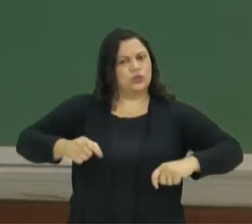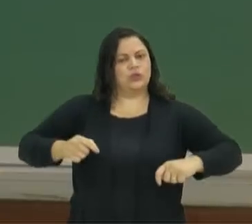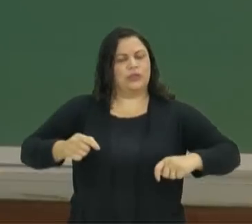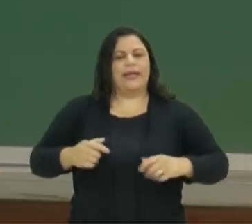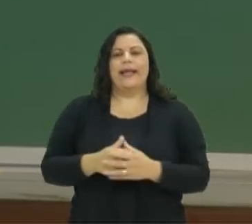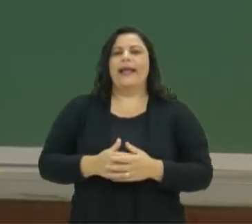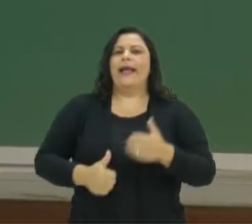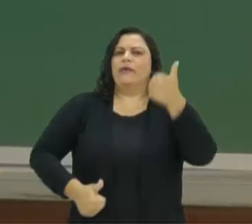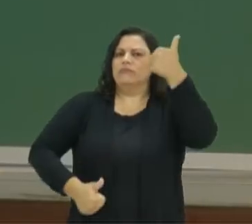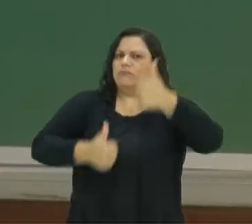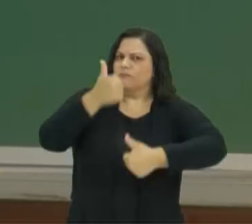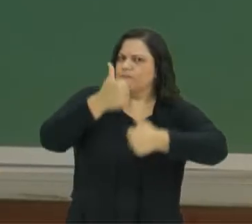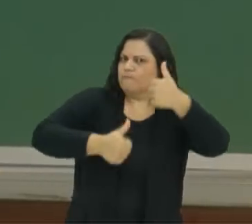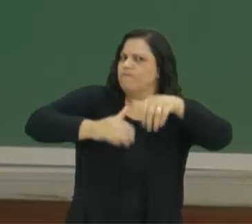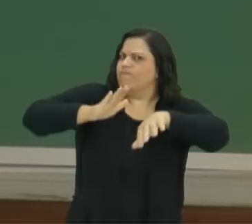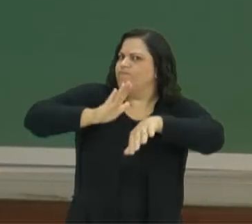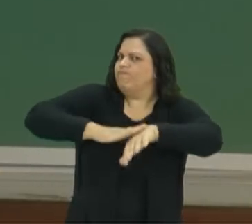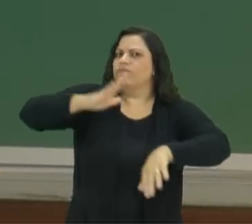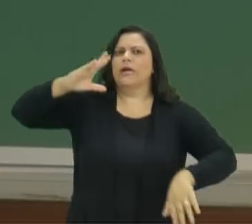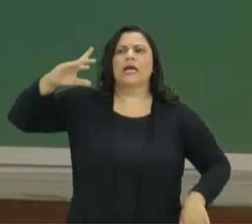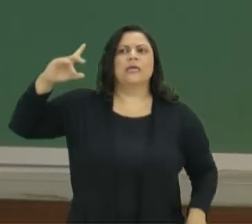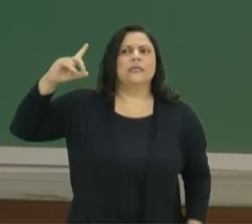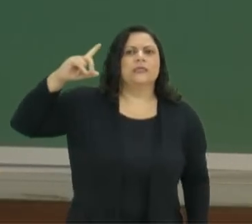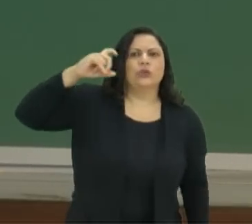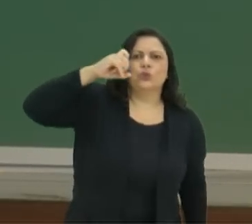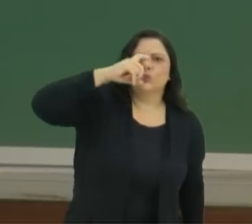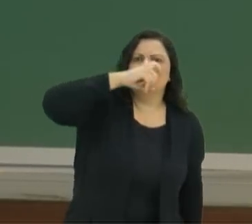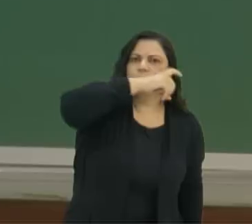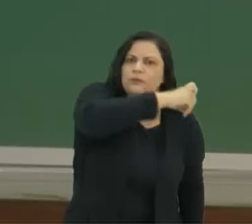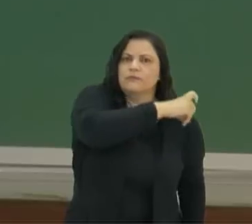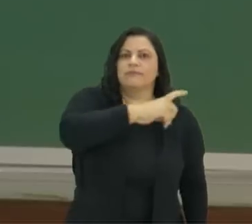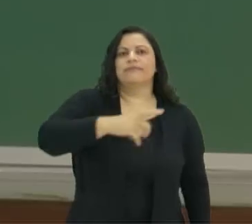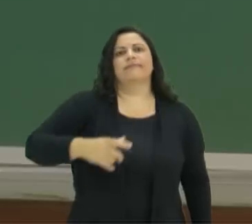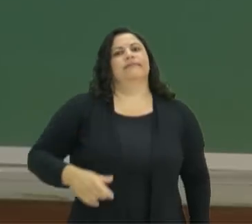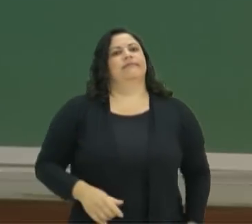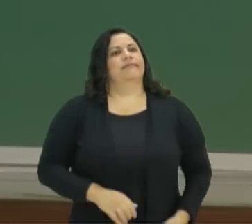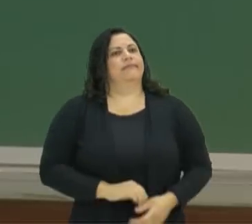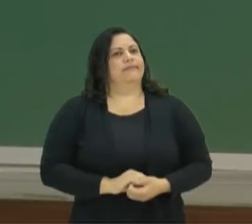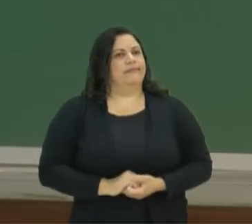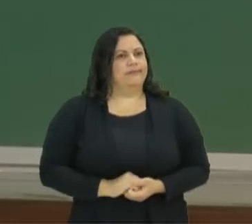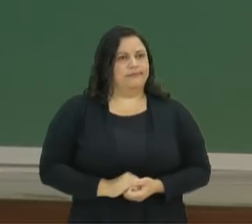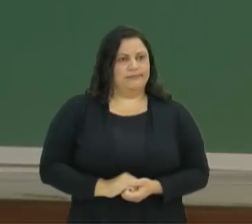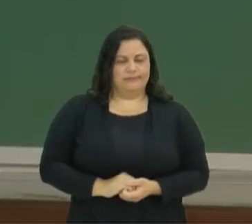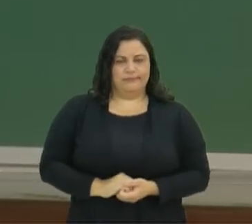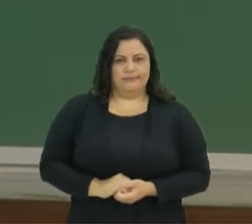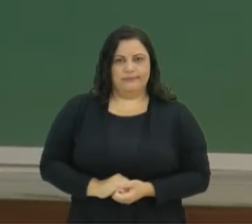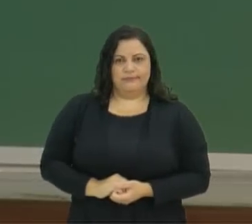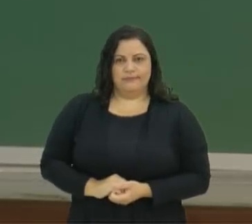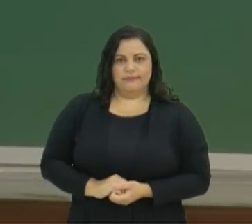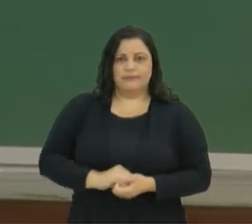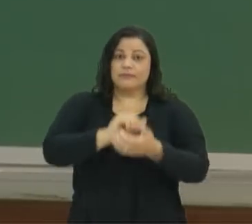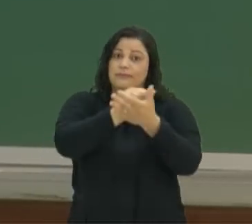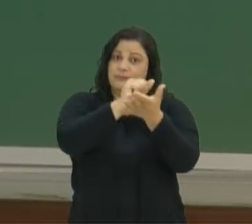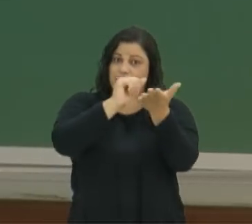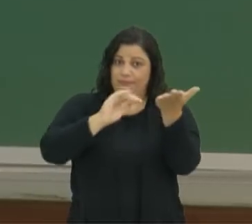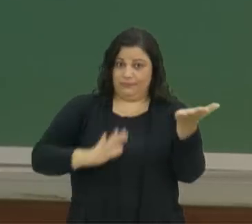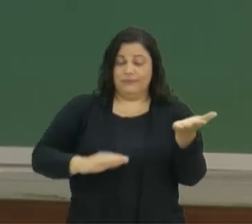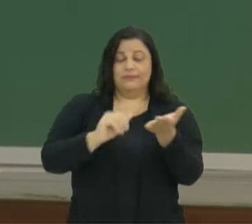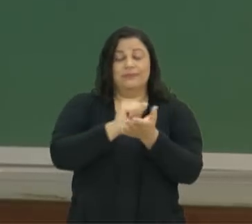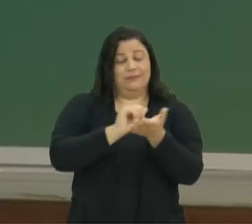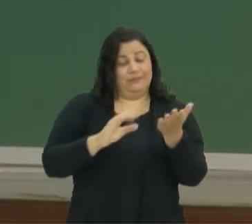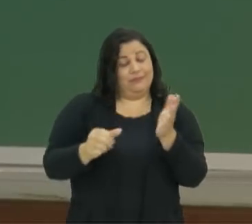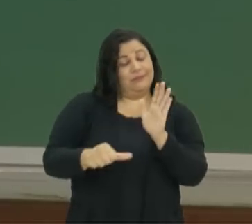provas mais difíceis de ser realizada na natação, ok? Chegamos então no